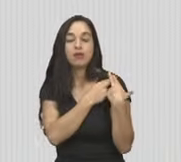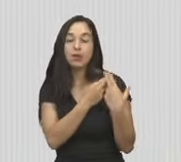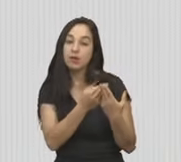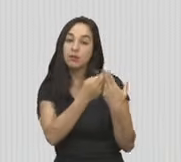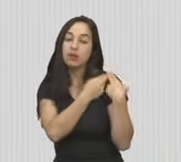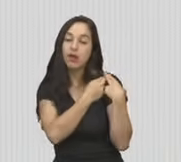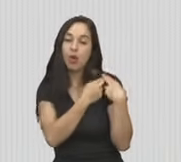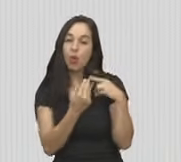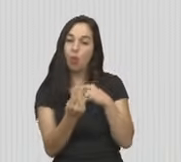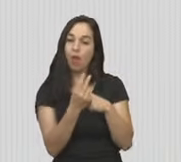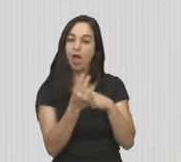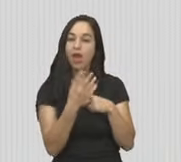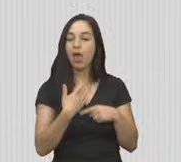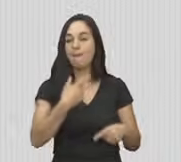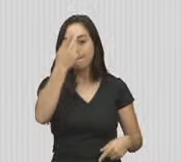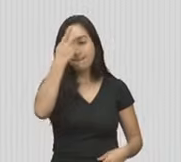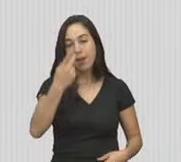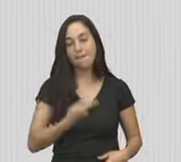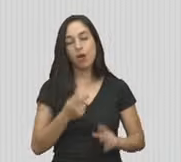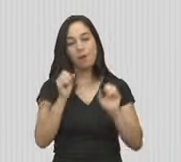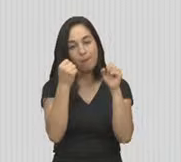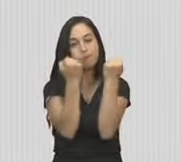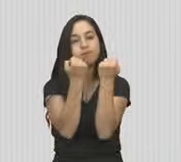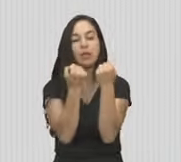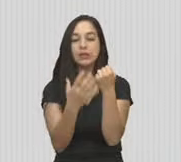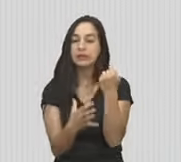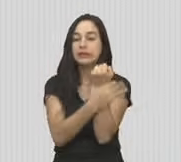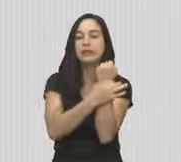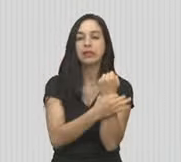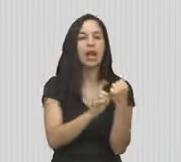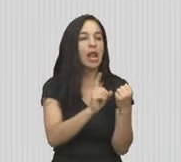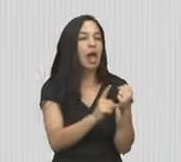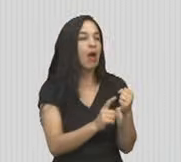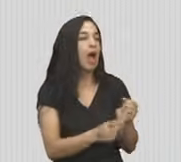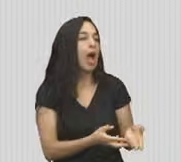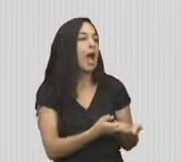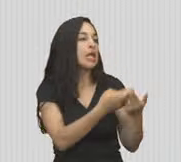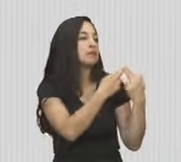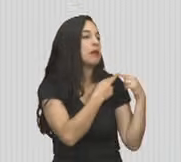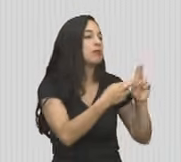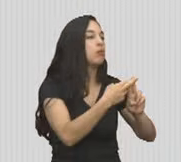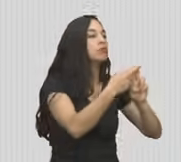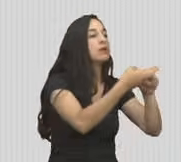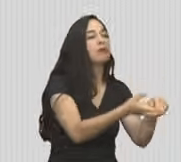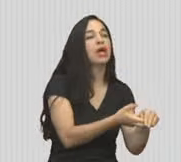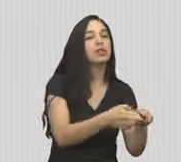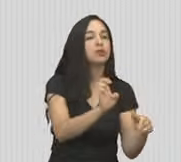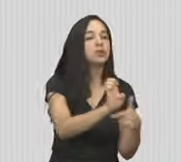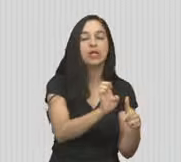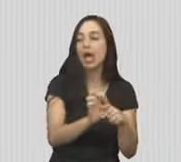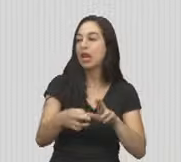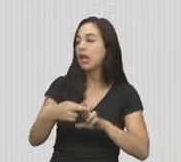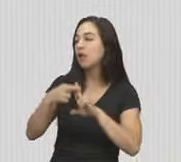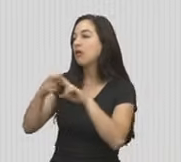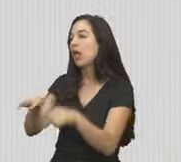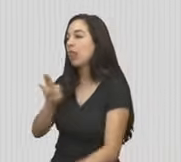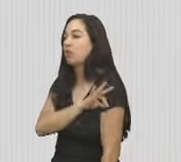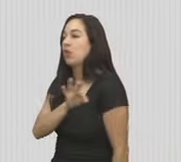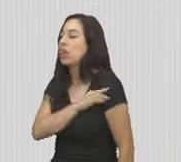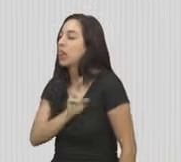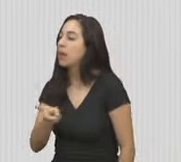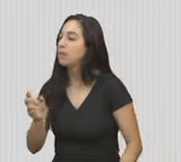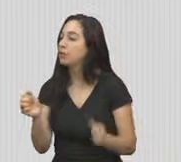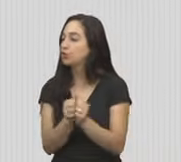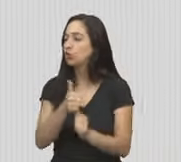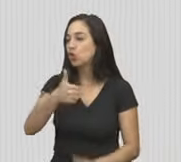responsabilidade pela minha própria segurança, e não simplesmente delegar isso para o Estado, e achar que a polícia vai ser onipresente, e que o 90